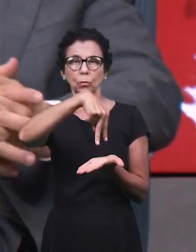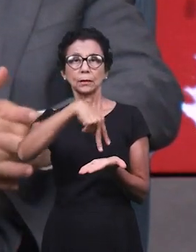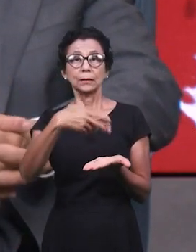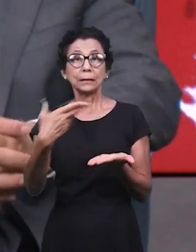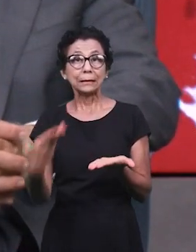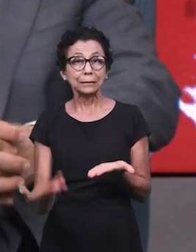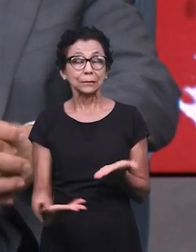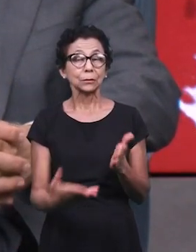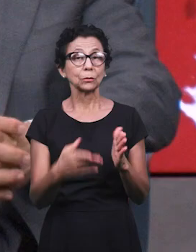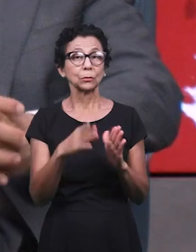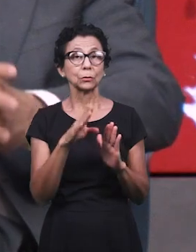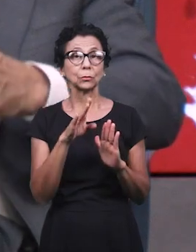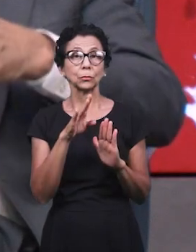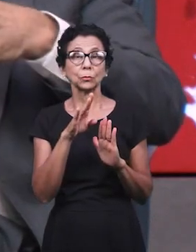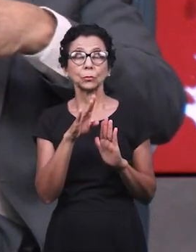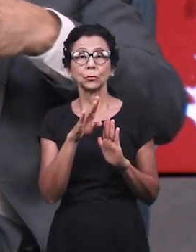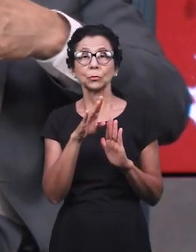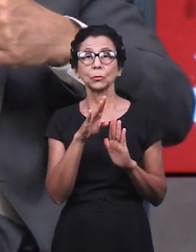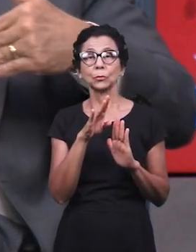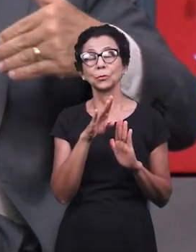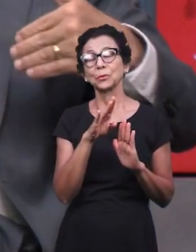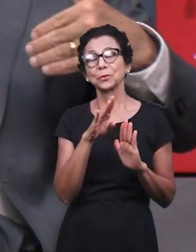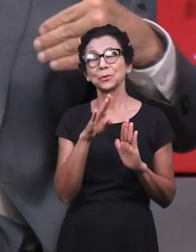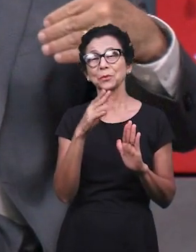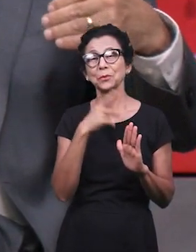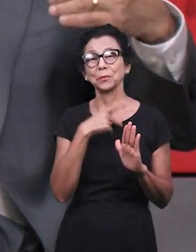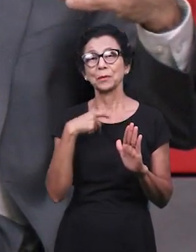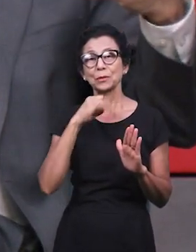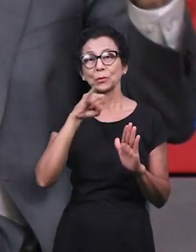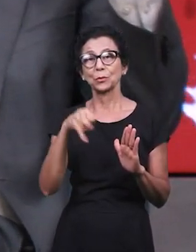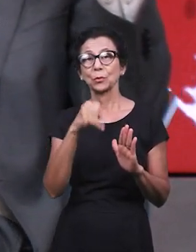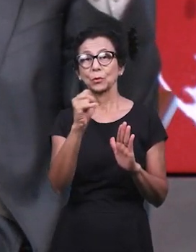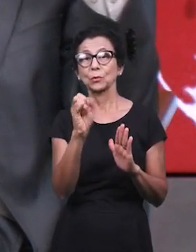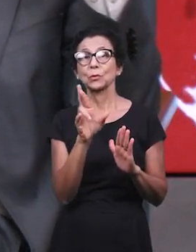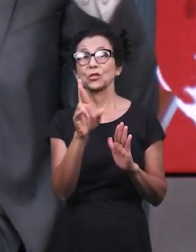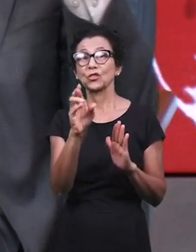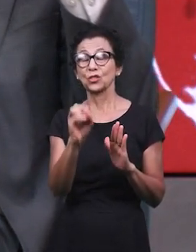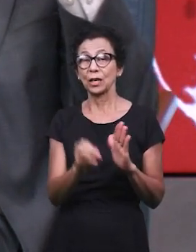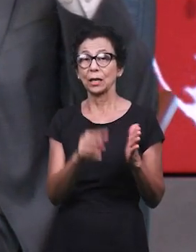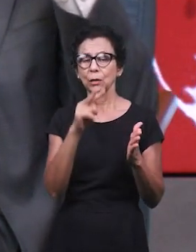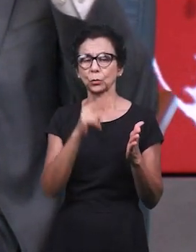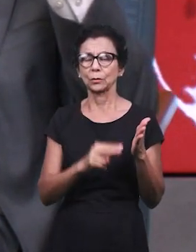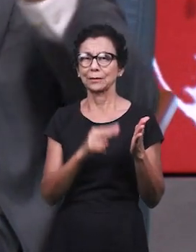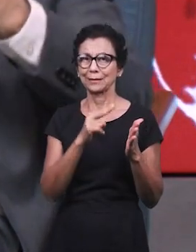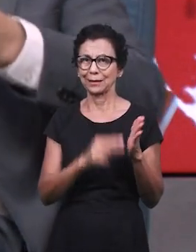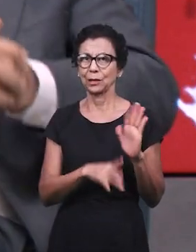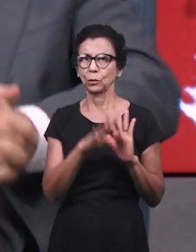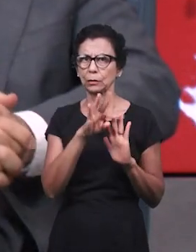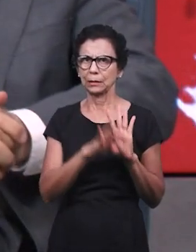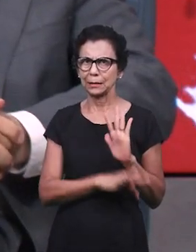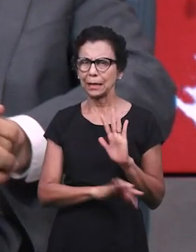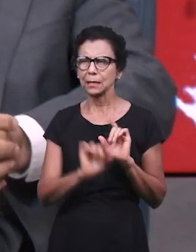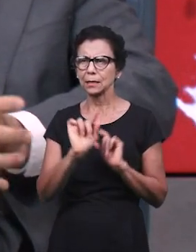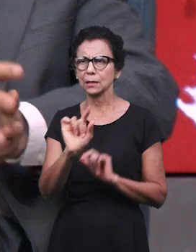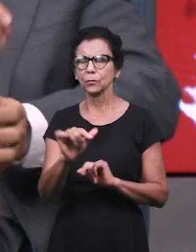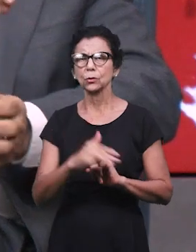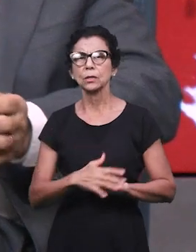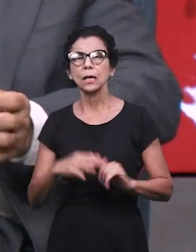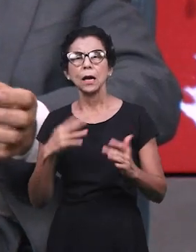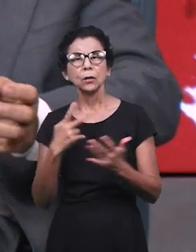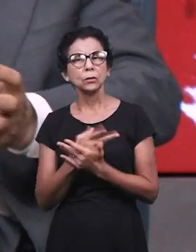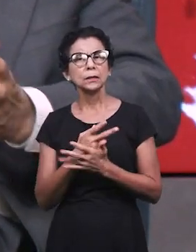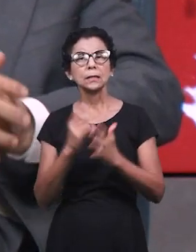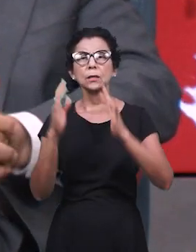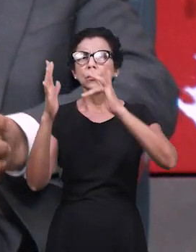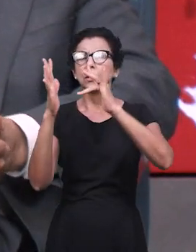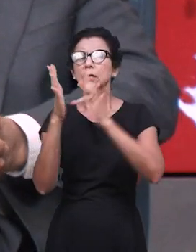pedra resolvida. Todos estavam ali à frente em pânico, porque ele tinha errado até na